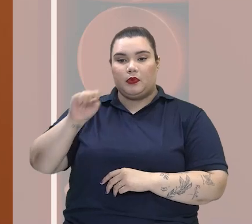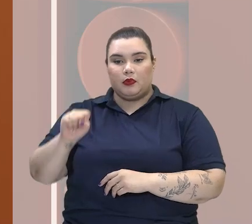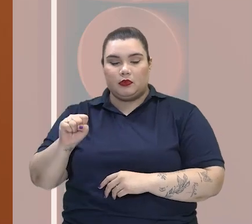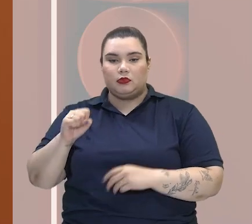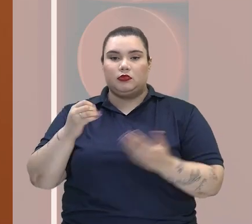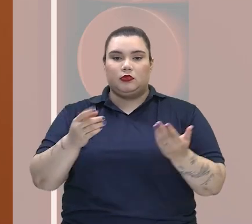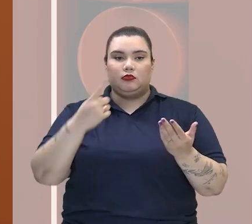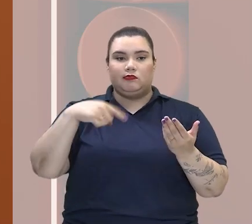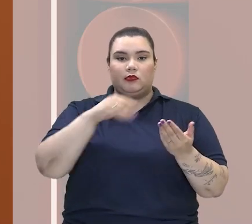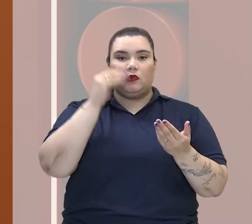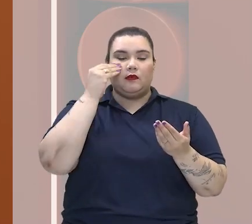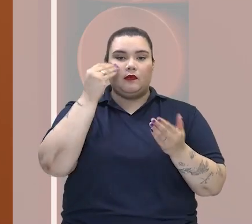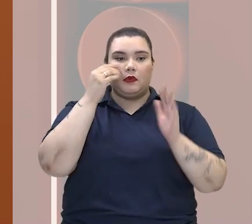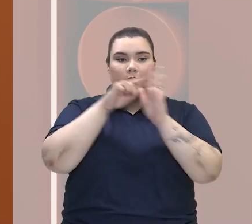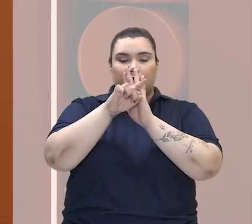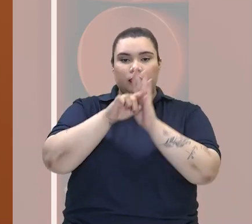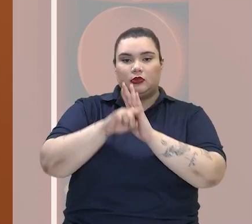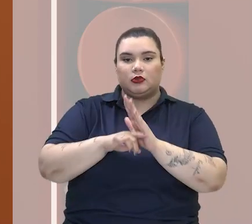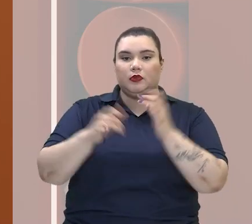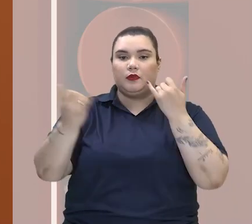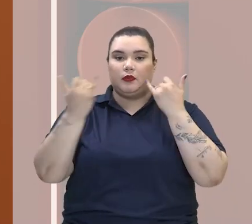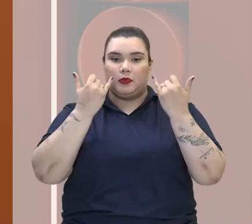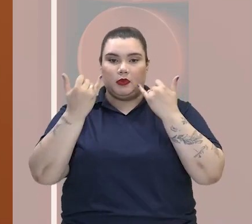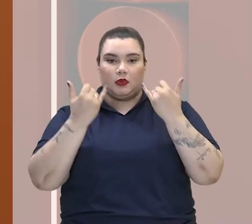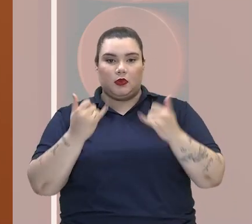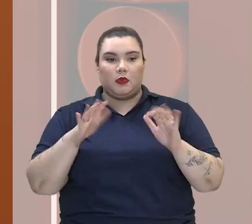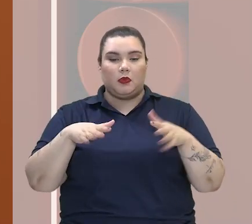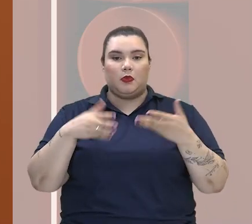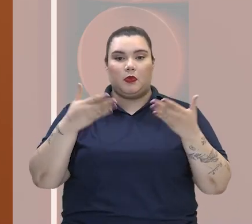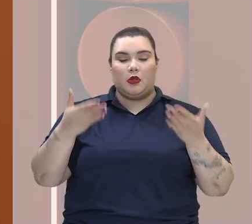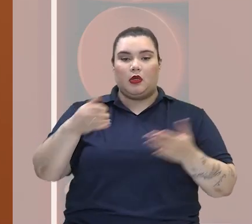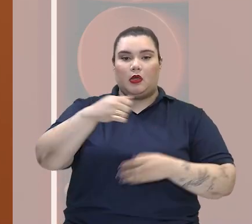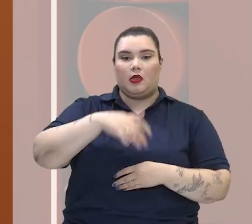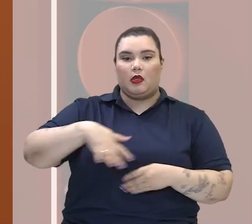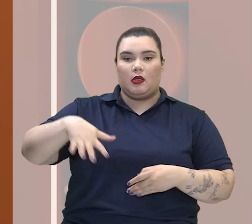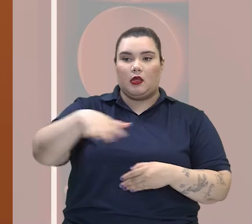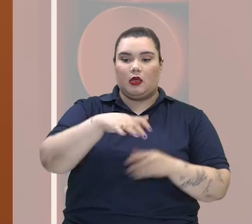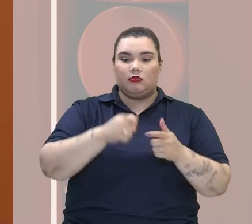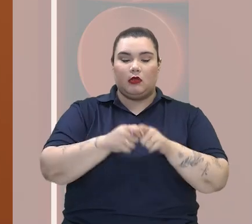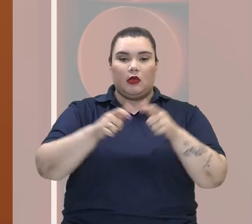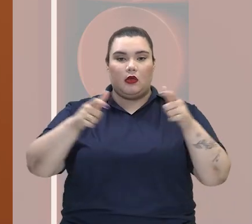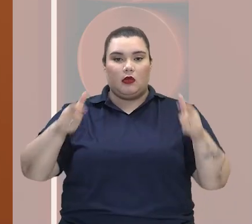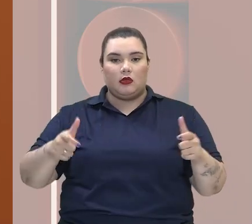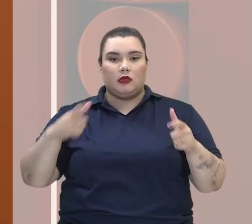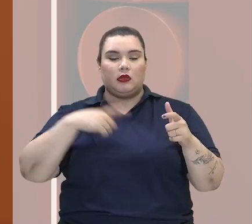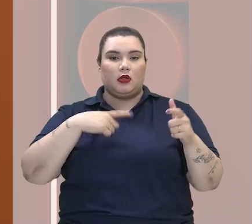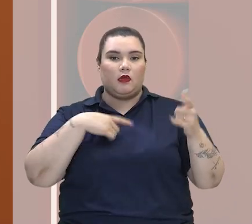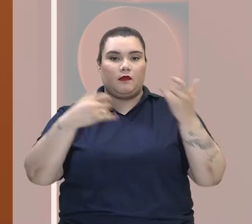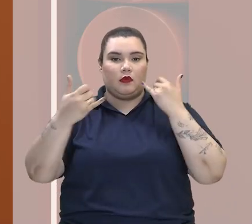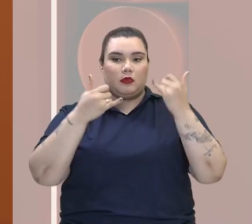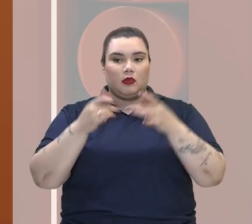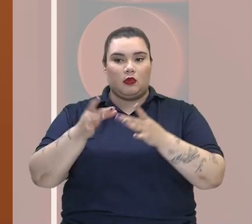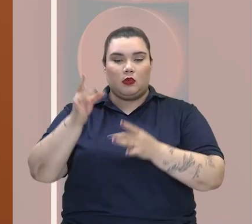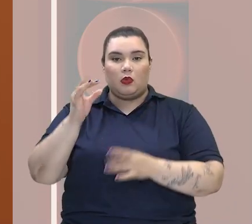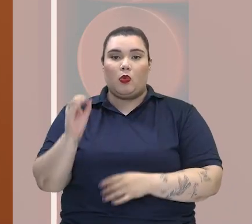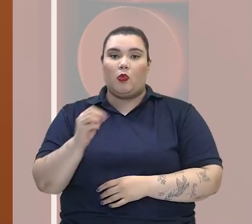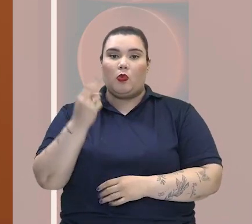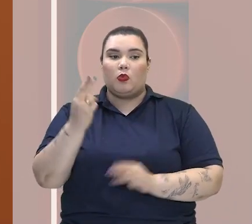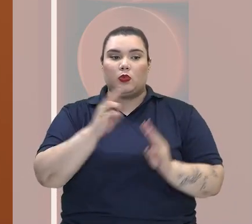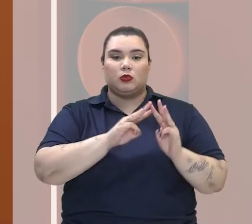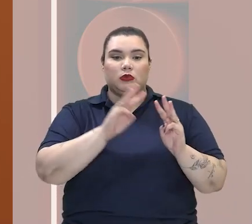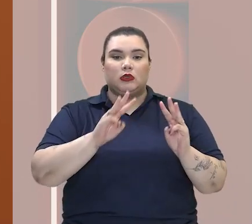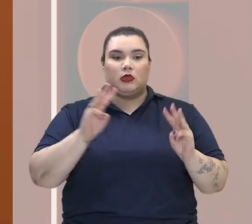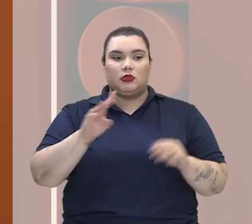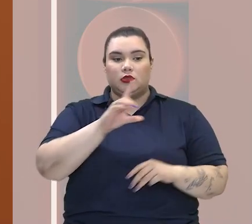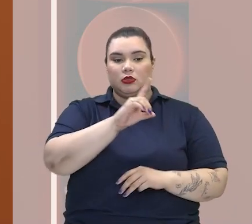mesmos buscando essa informação de quais seriam as áreas de maior desmatamento, ou mesmo no DETER, qual seria então ali as